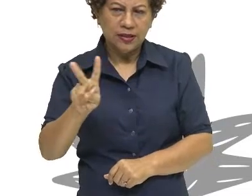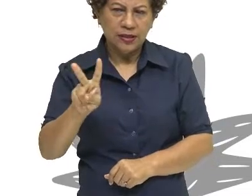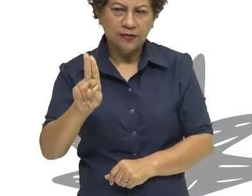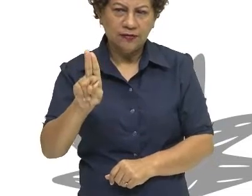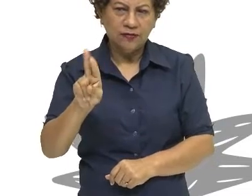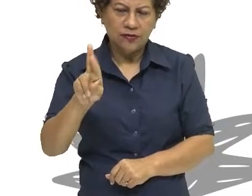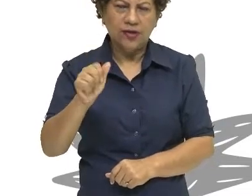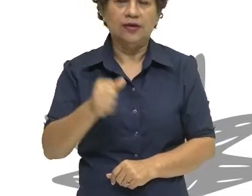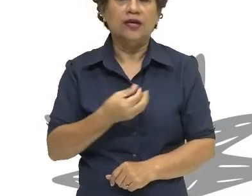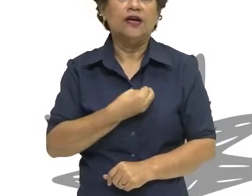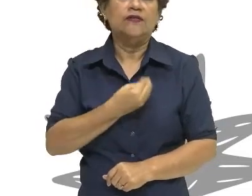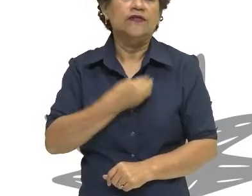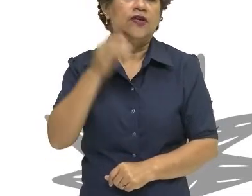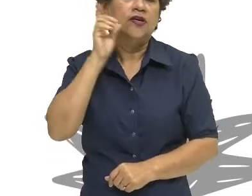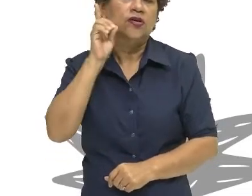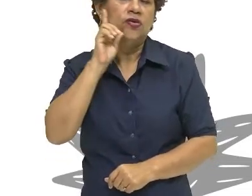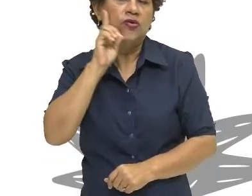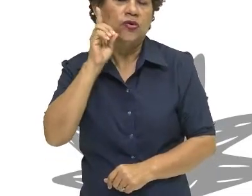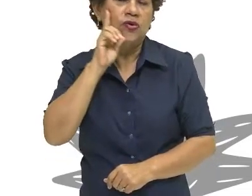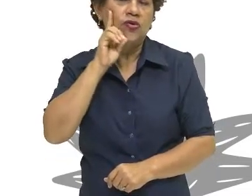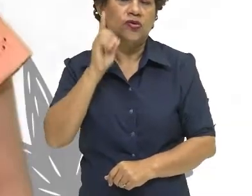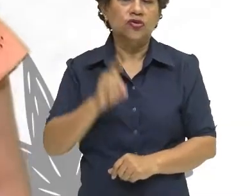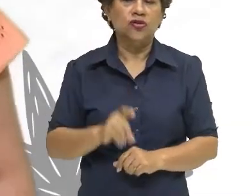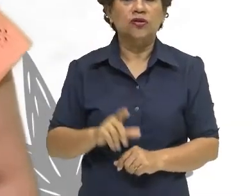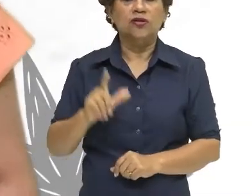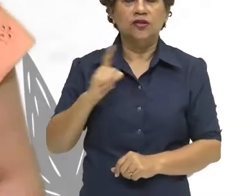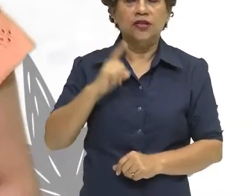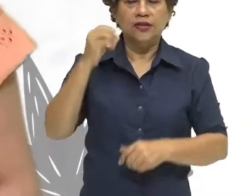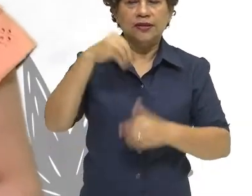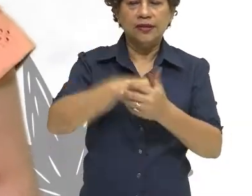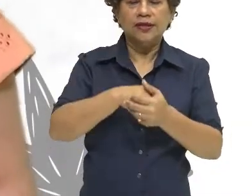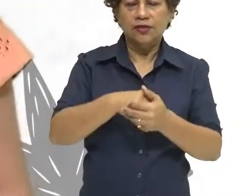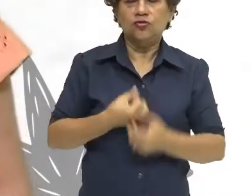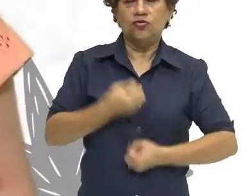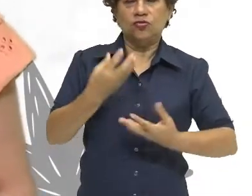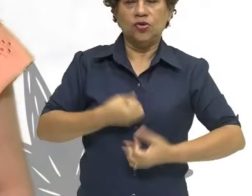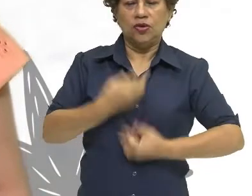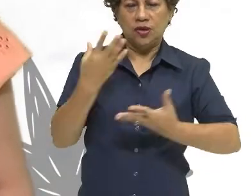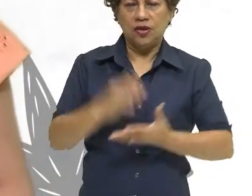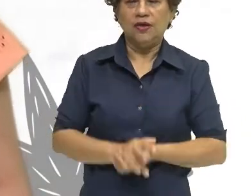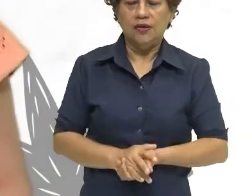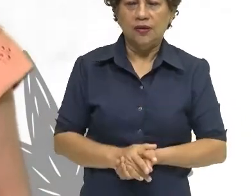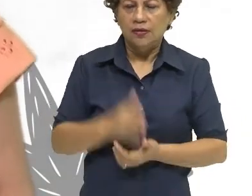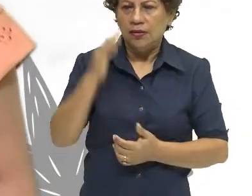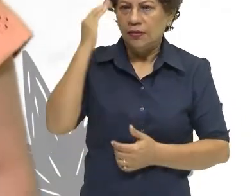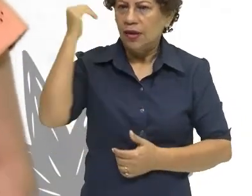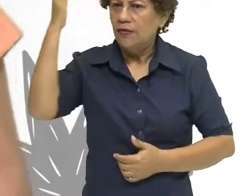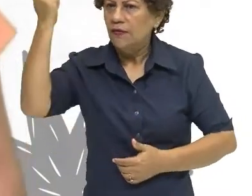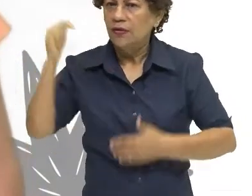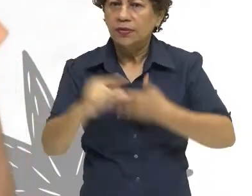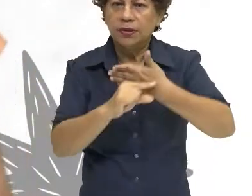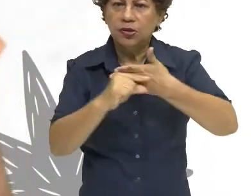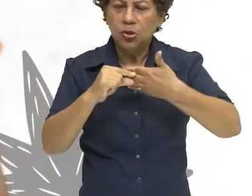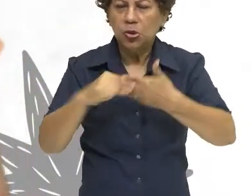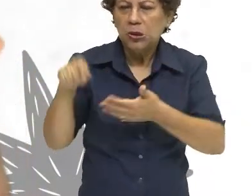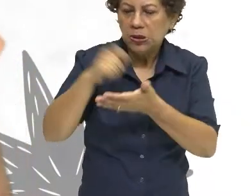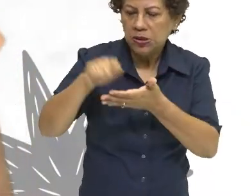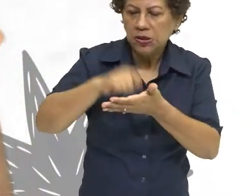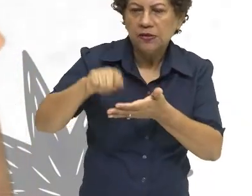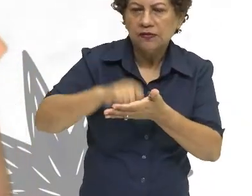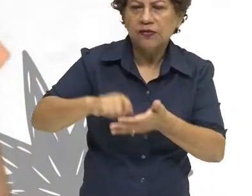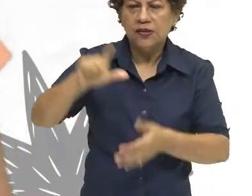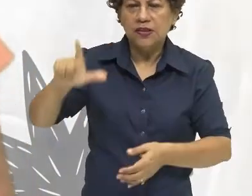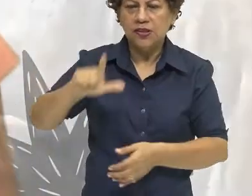vida, esse cotidiano que já aparece no poema. Um dos autores mais conhecidos por escrever literatura de